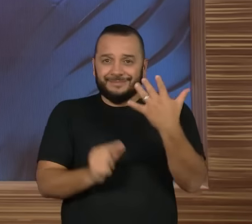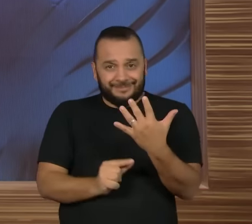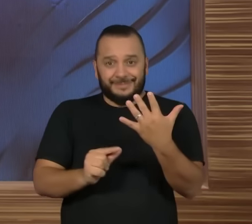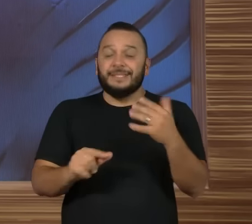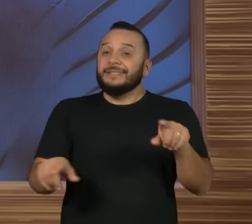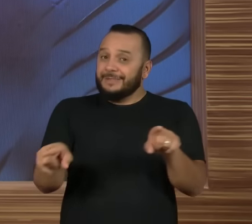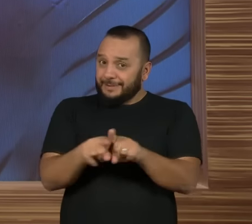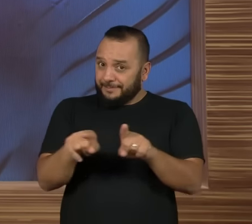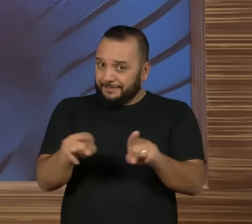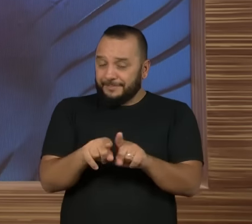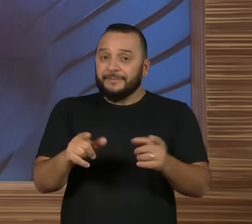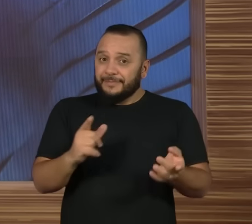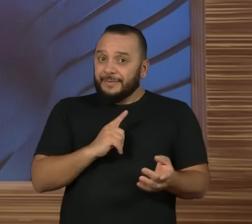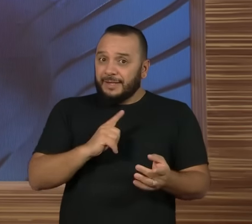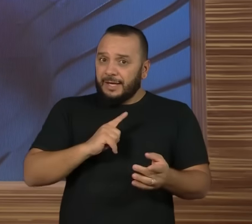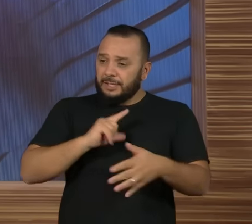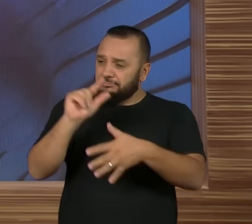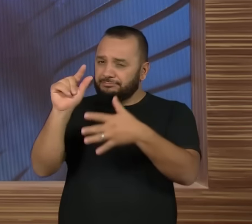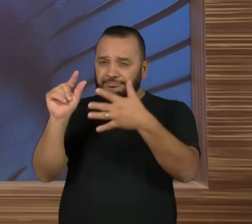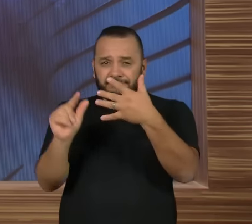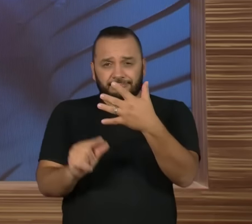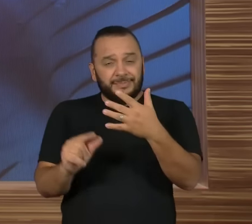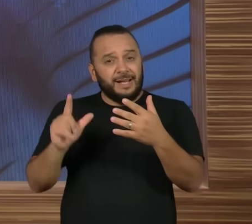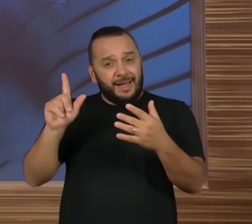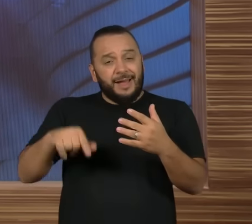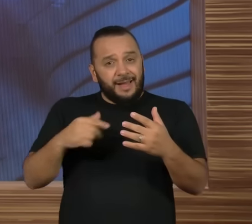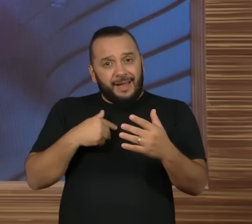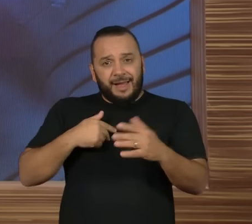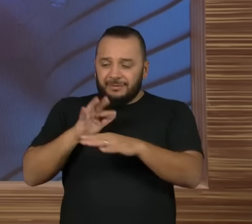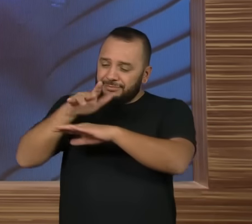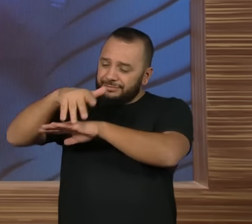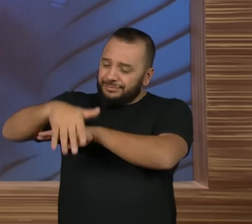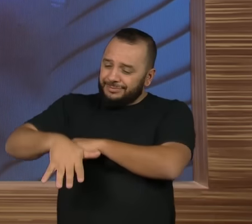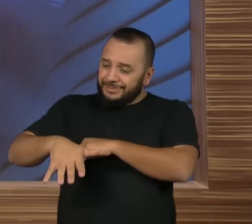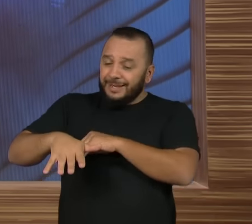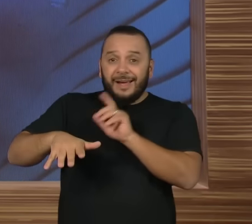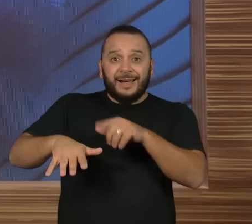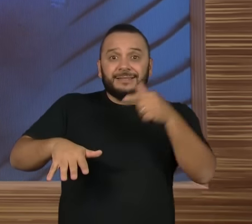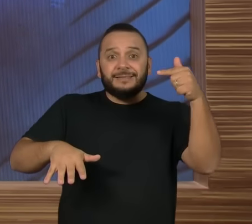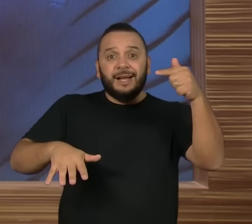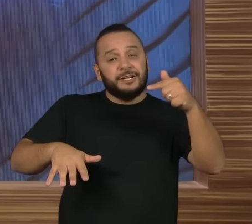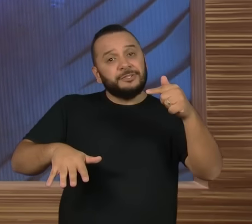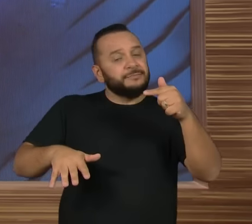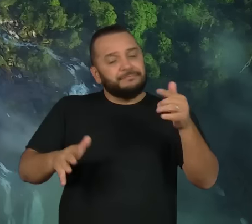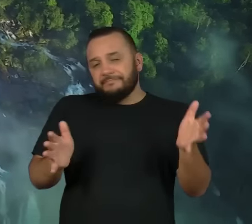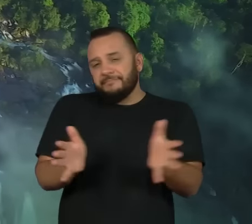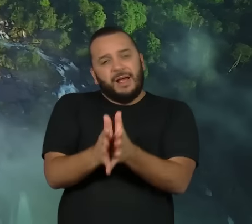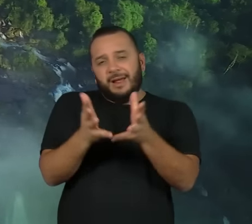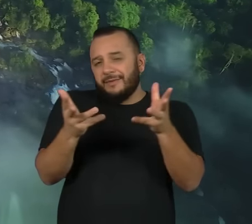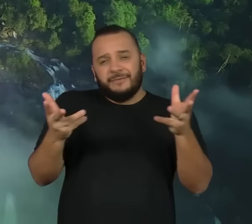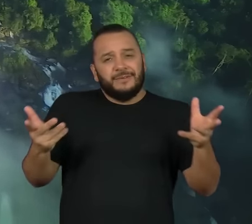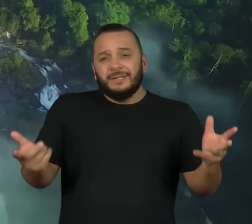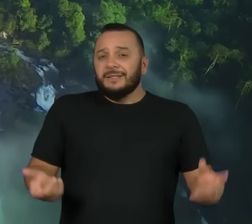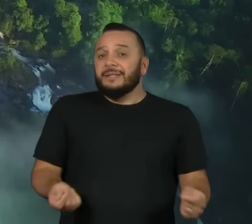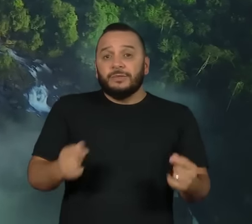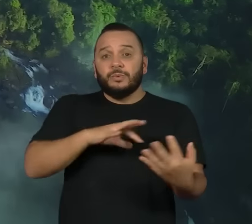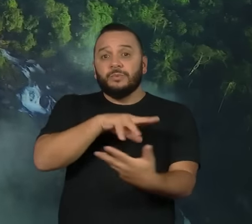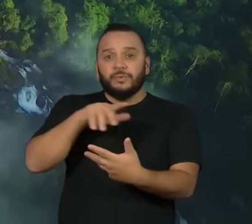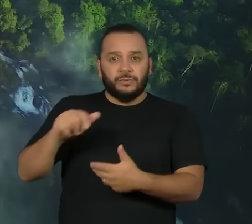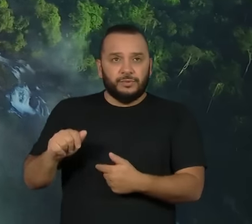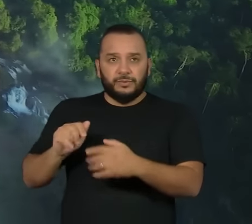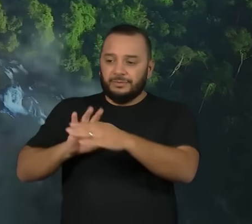A exuberância dela emoldura uma das 7 maravilhas do mundo, as cataratas do Rio Iguaçu.